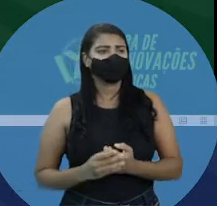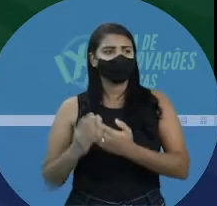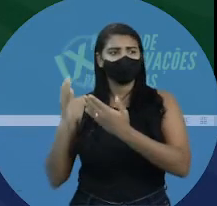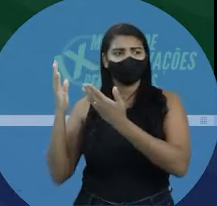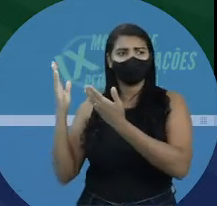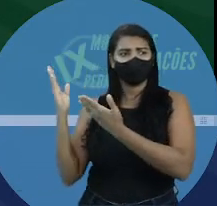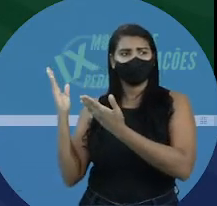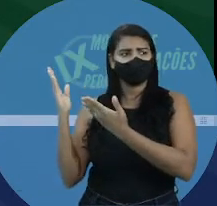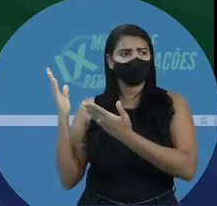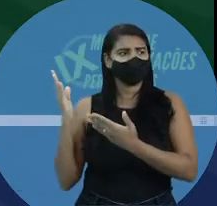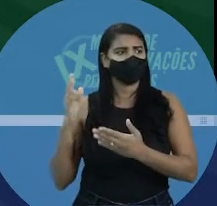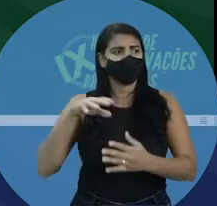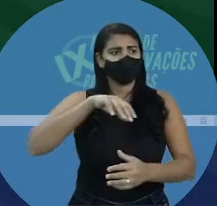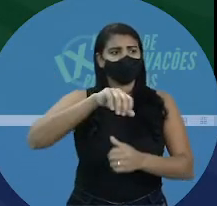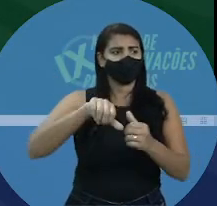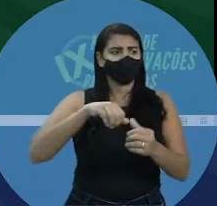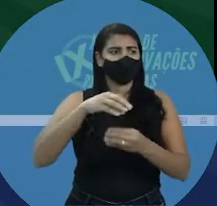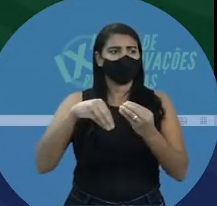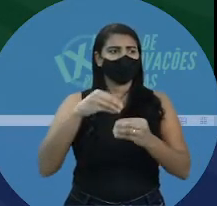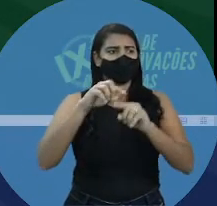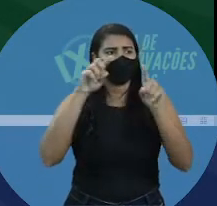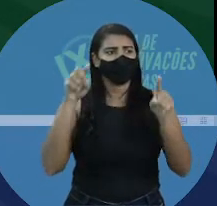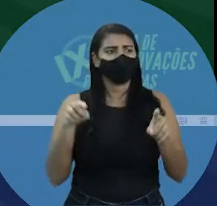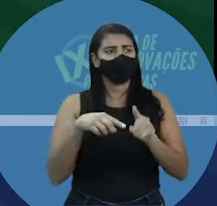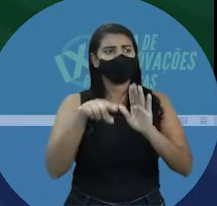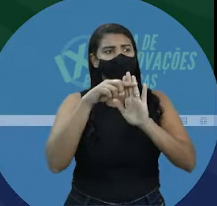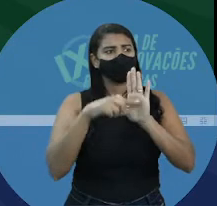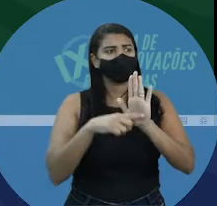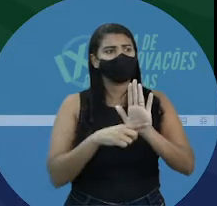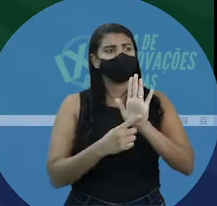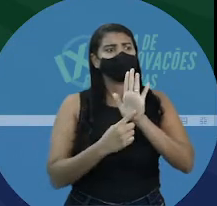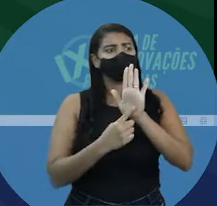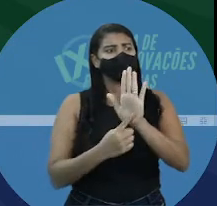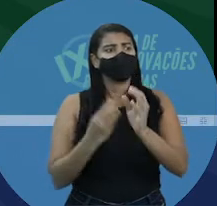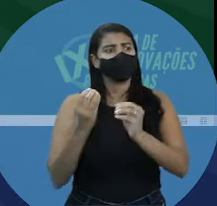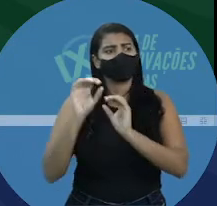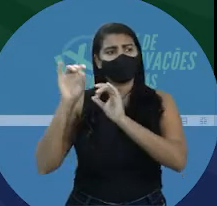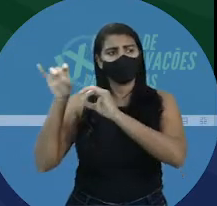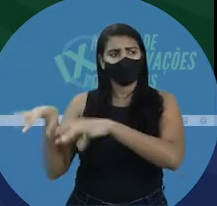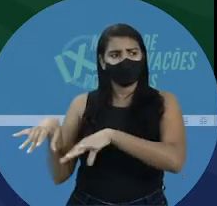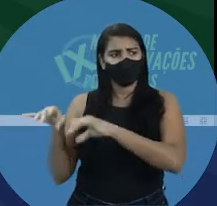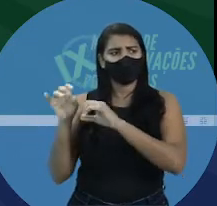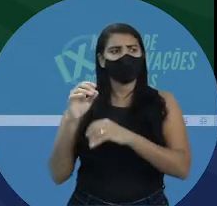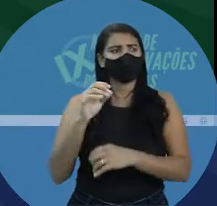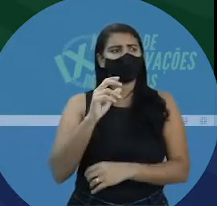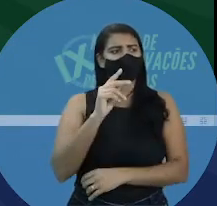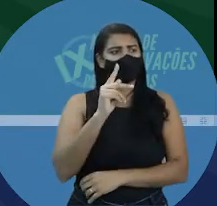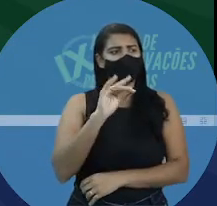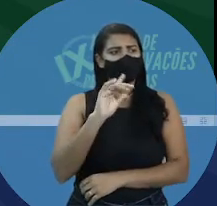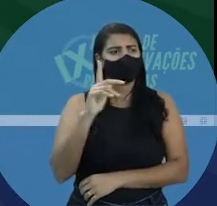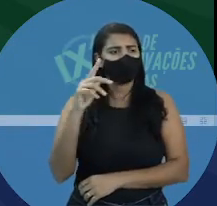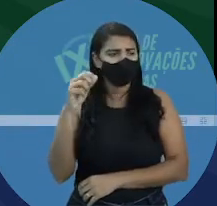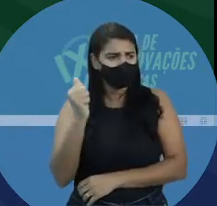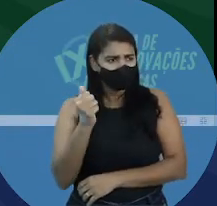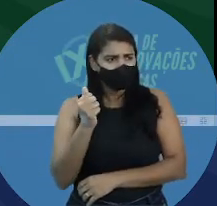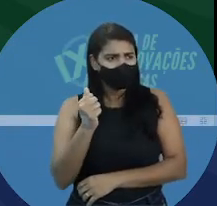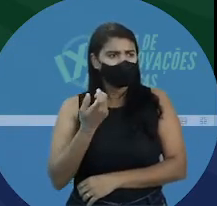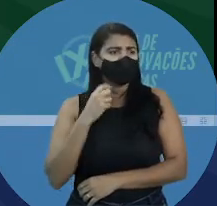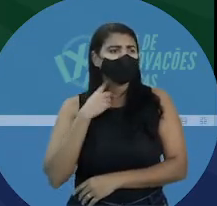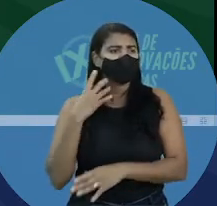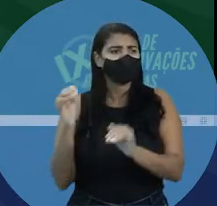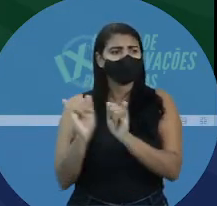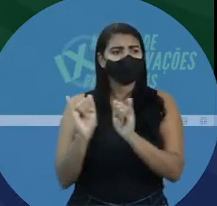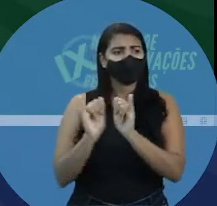A importância do projeto, foi mostrar como o descarte irregular, dessas pilhas e baterias no lixo comum interfere